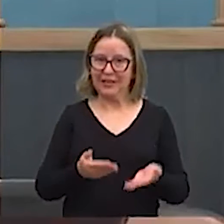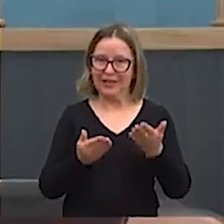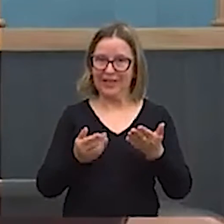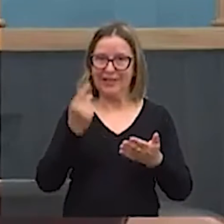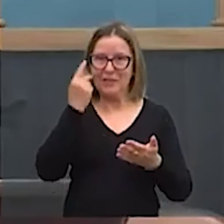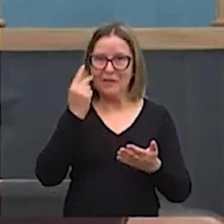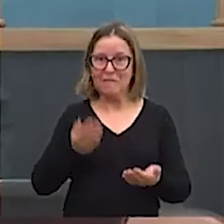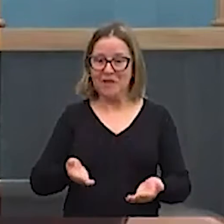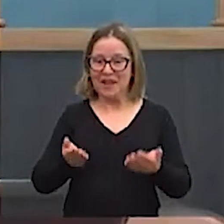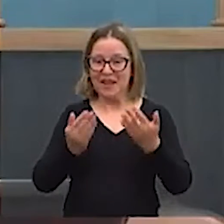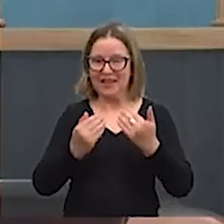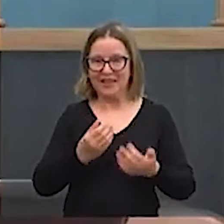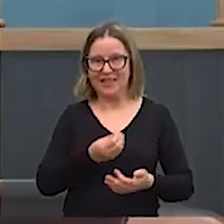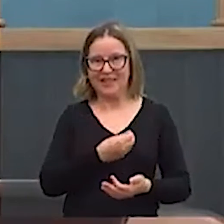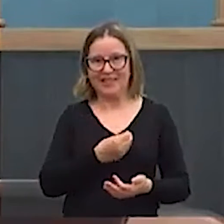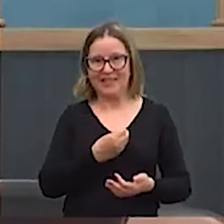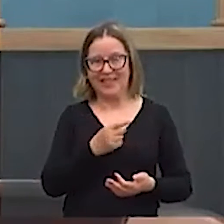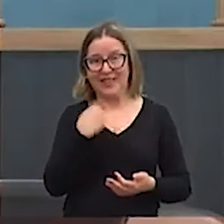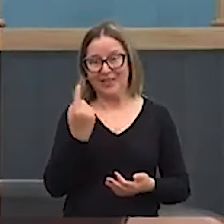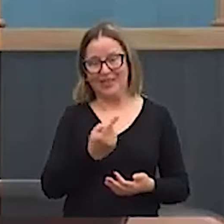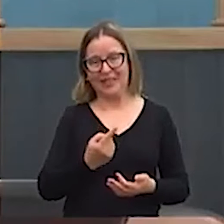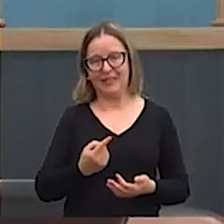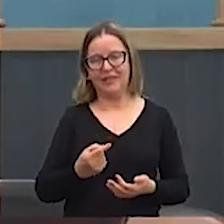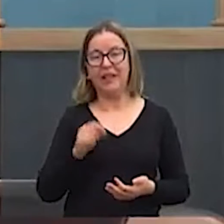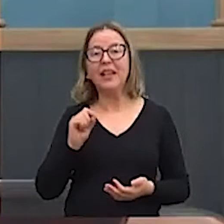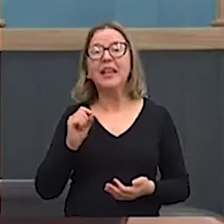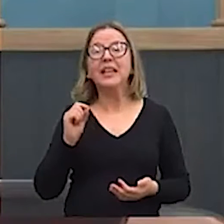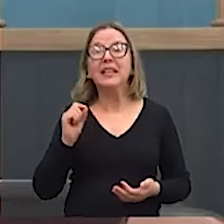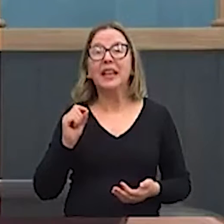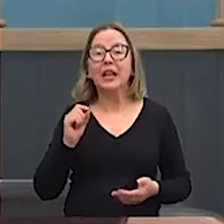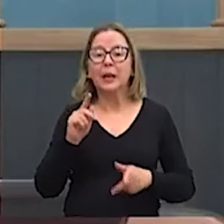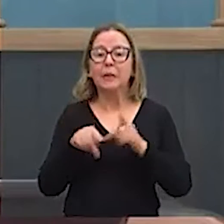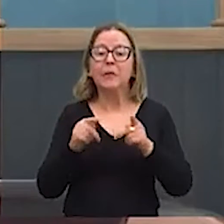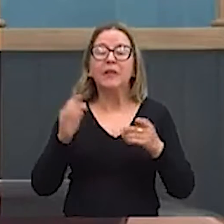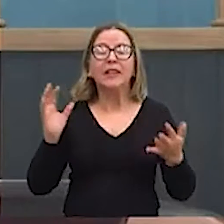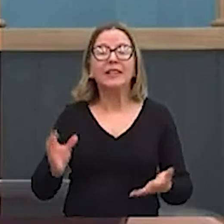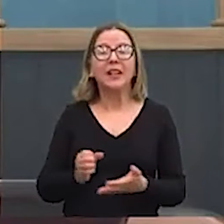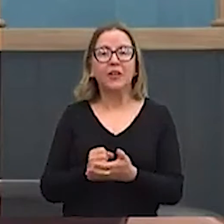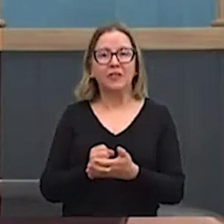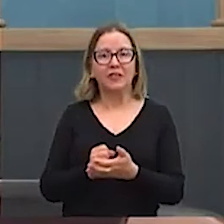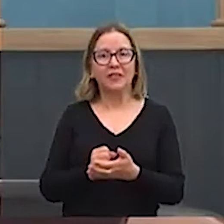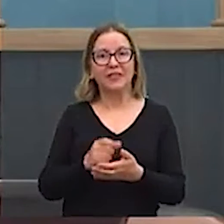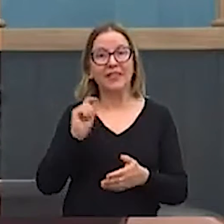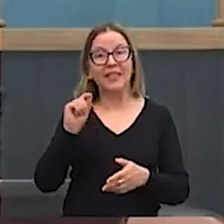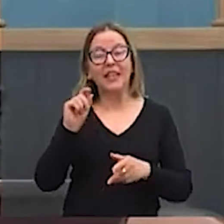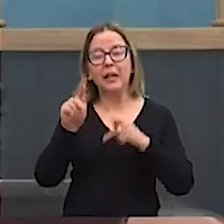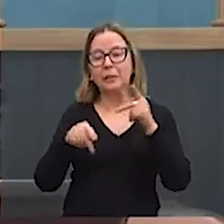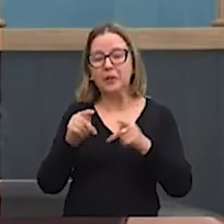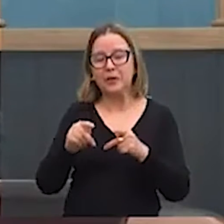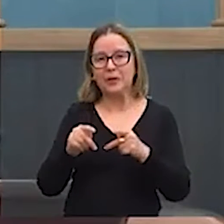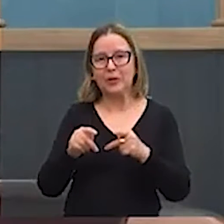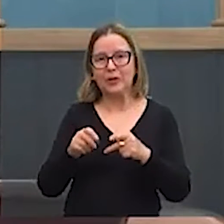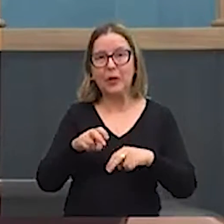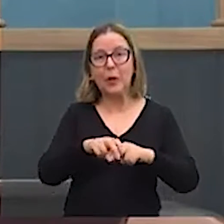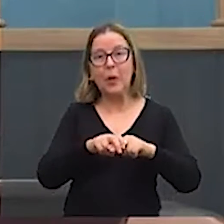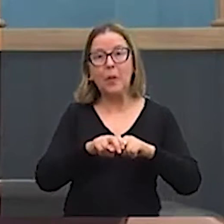vida. Quem são os salvos? Quem são as pessoas por quem Cristo morreu?